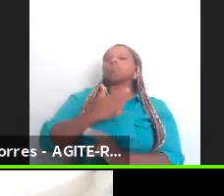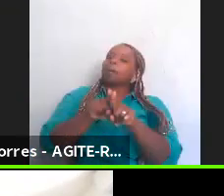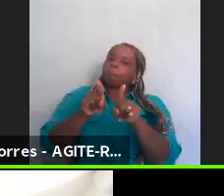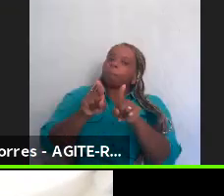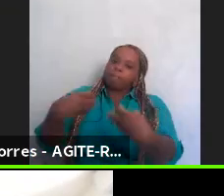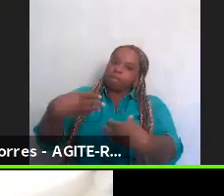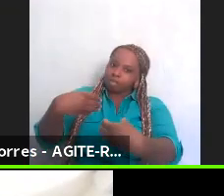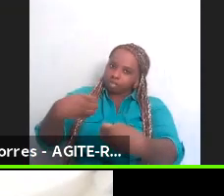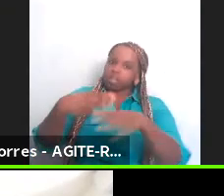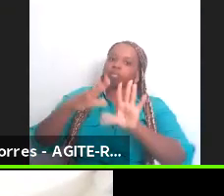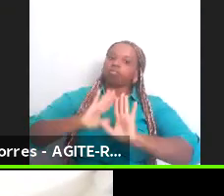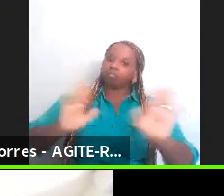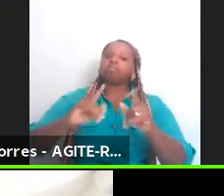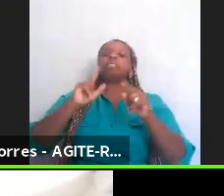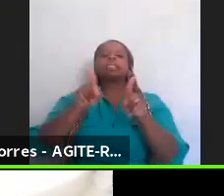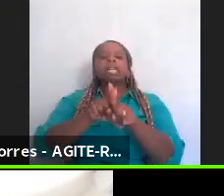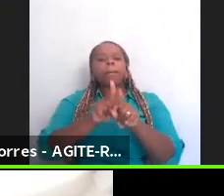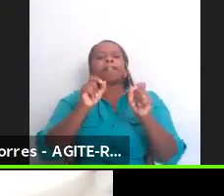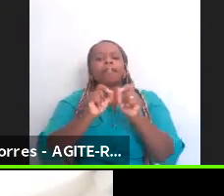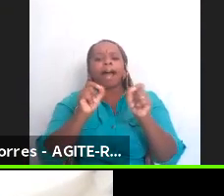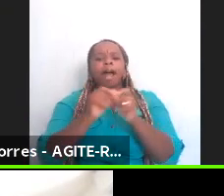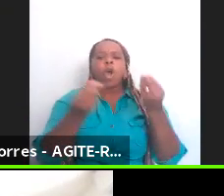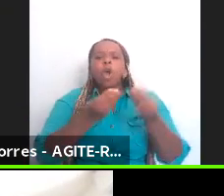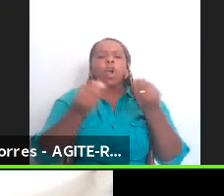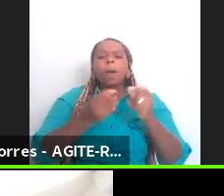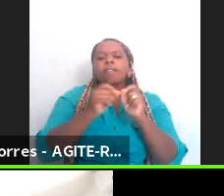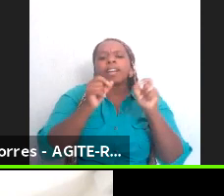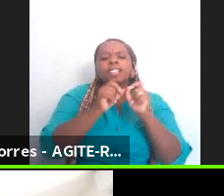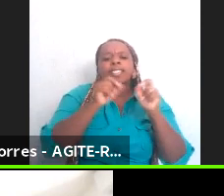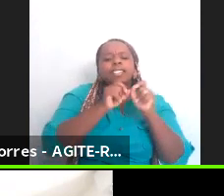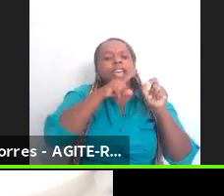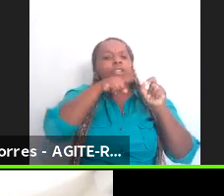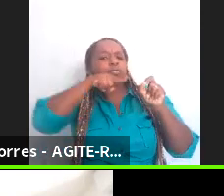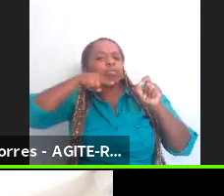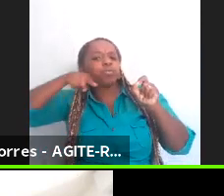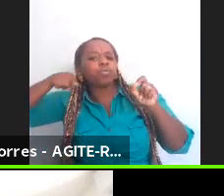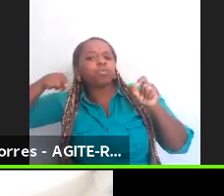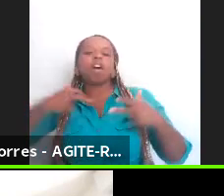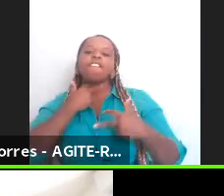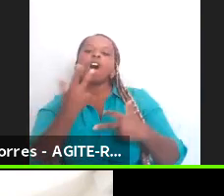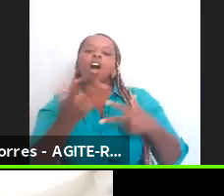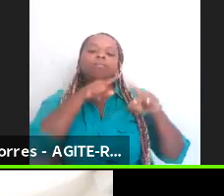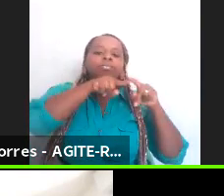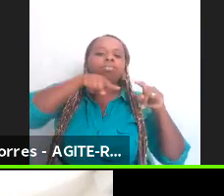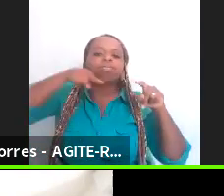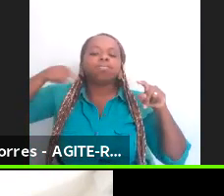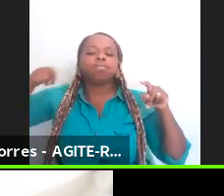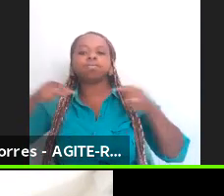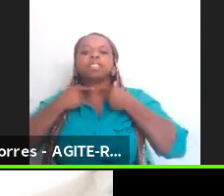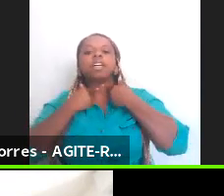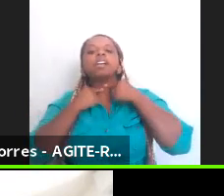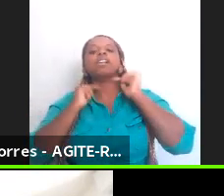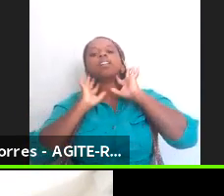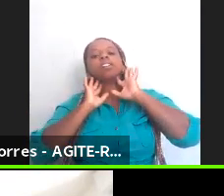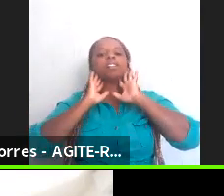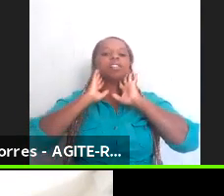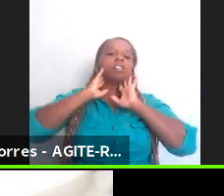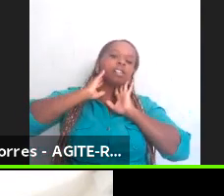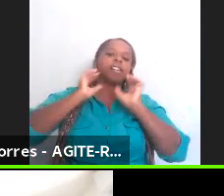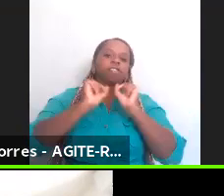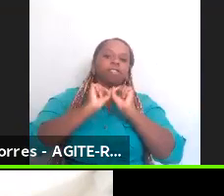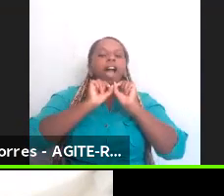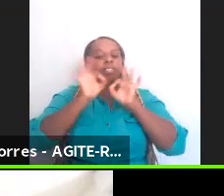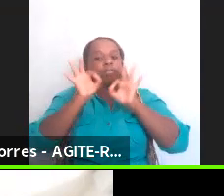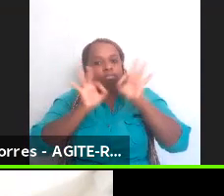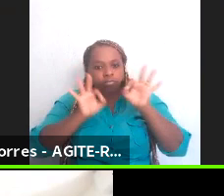faço todo o meu aquecimento vocal, aquela coisa do trrr, trrr, trrr, faço, né, mexendo o pescoço e tudo mais, e eu faço um exercício, vocês